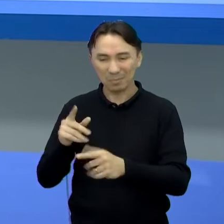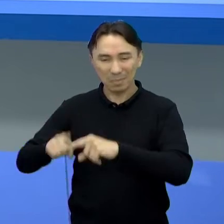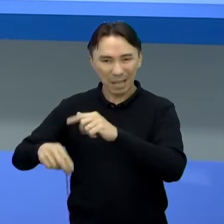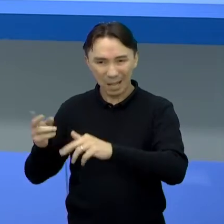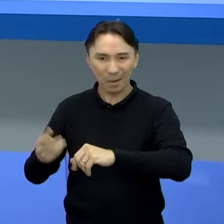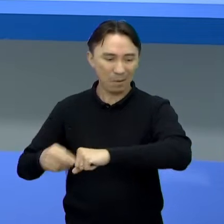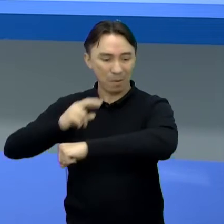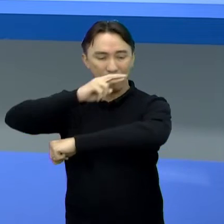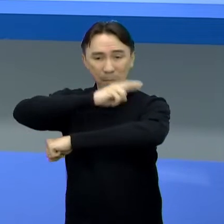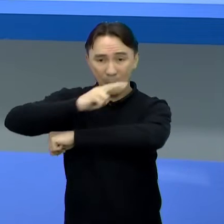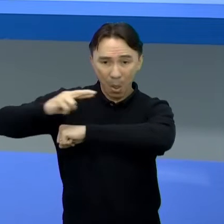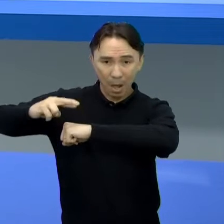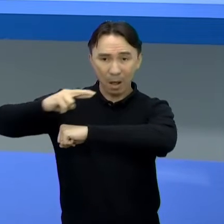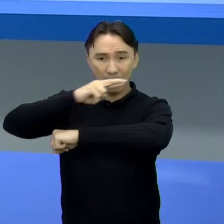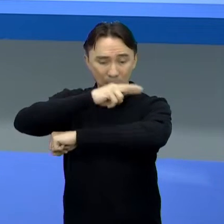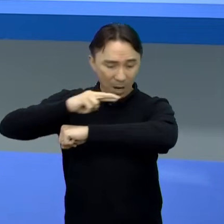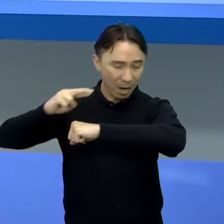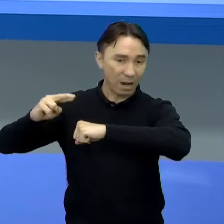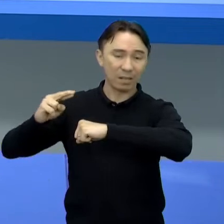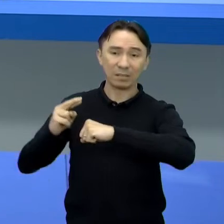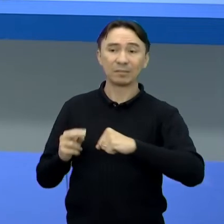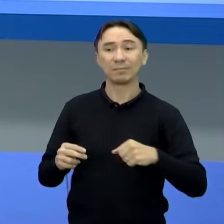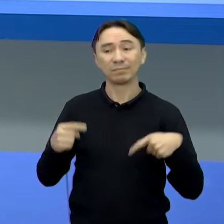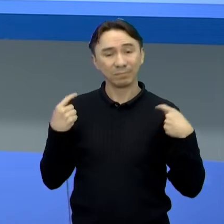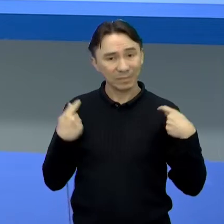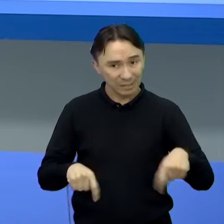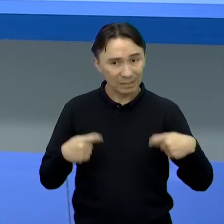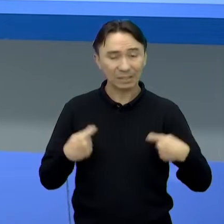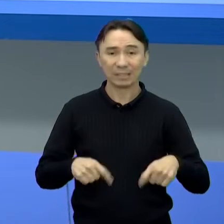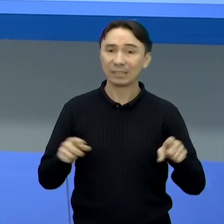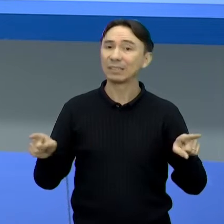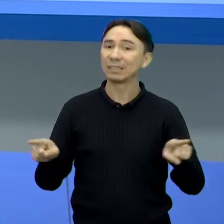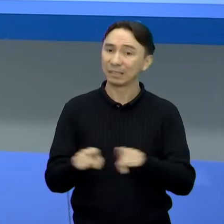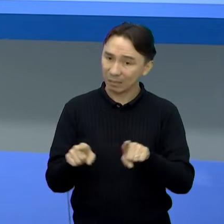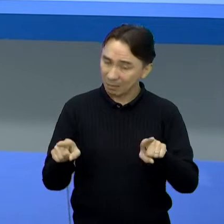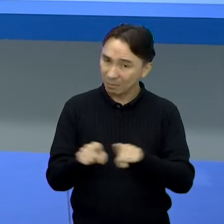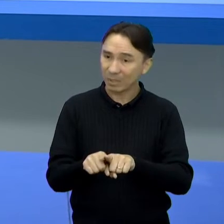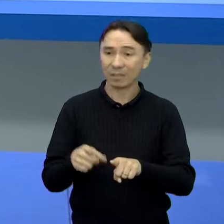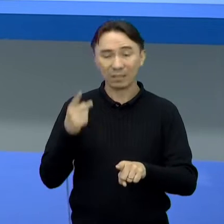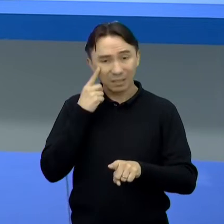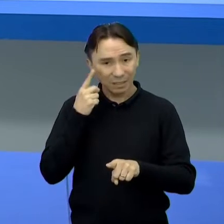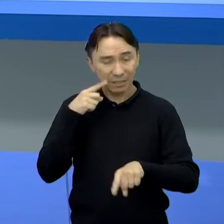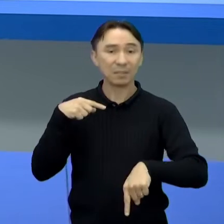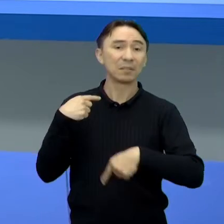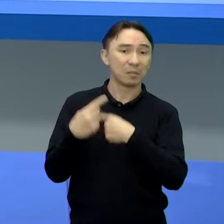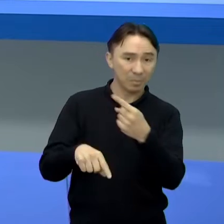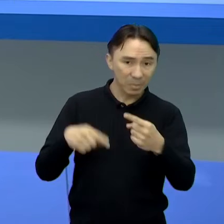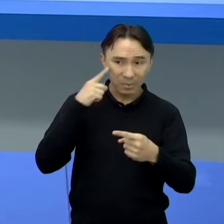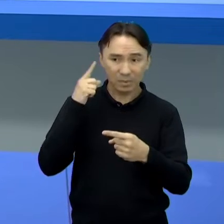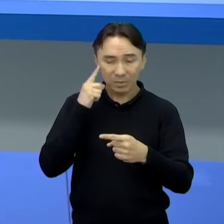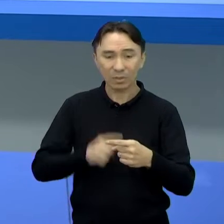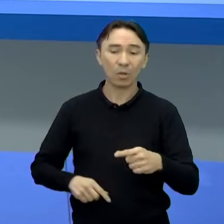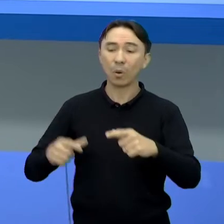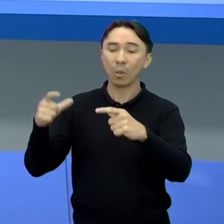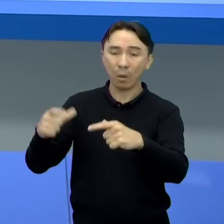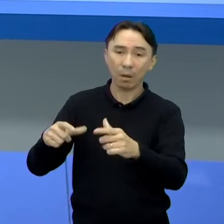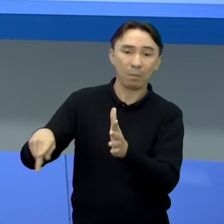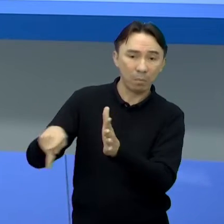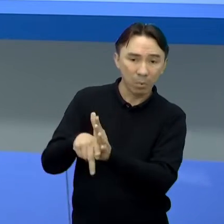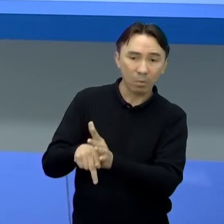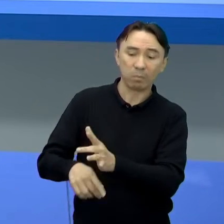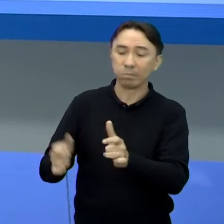Para realizar esses exames, nesses equipamentos que também tem que posteriormente dispor em local adequado,